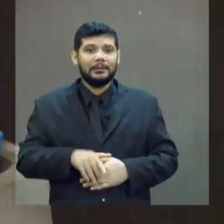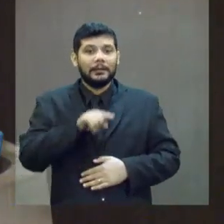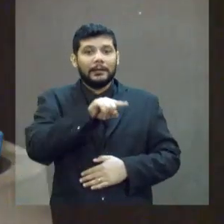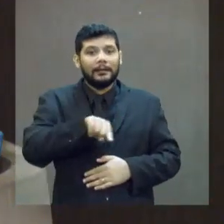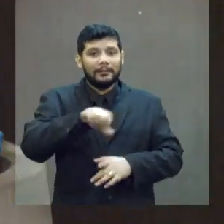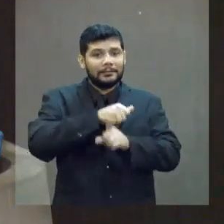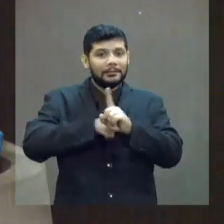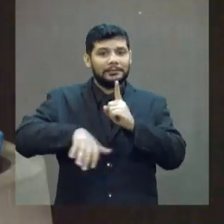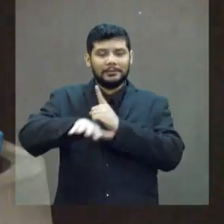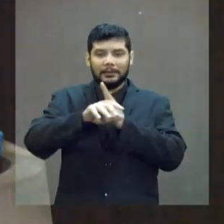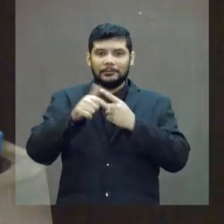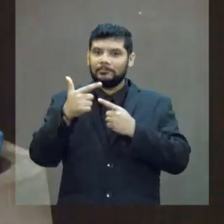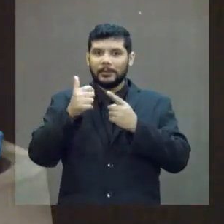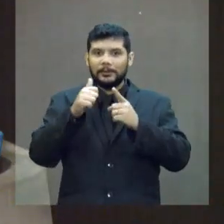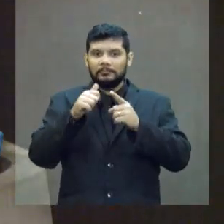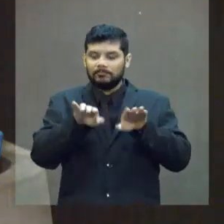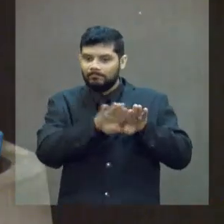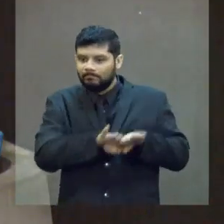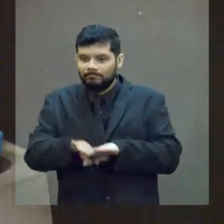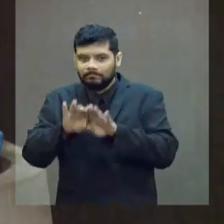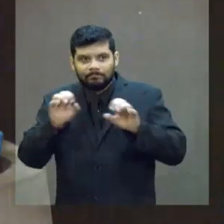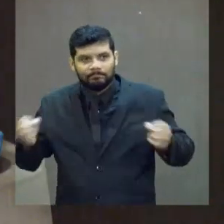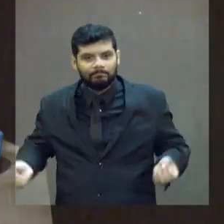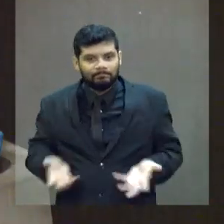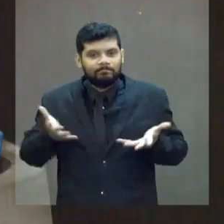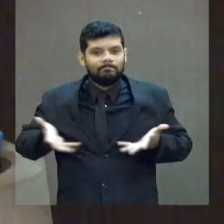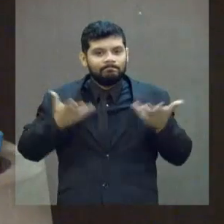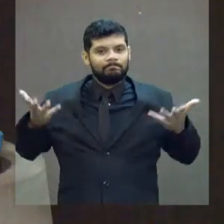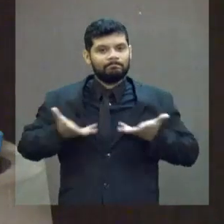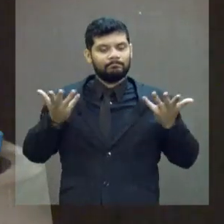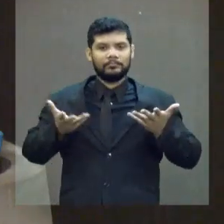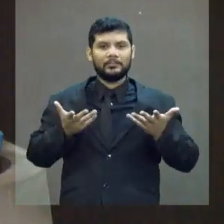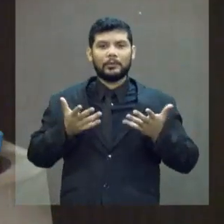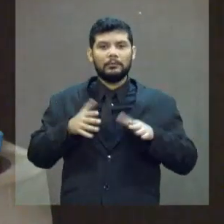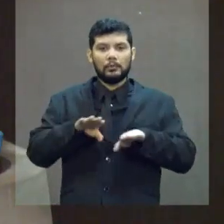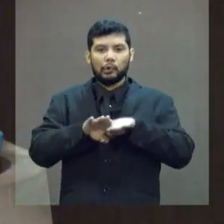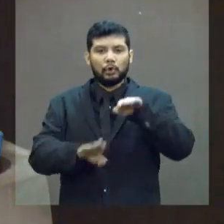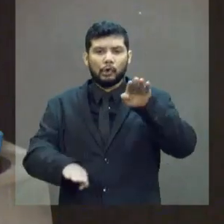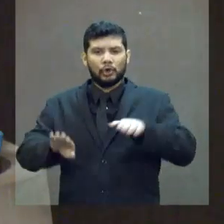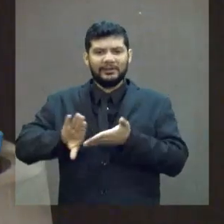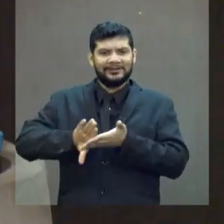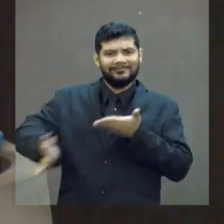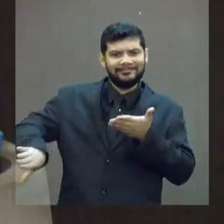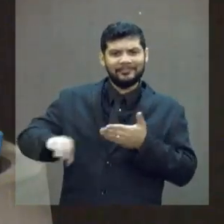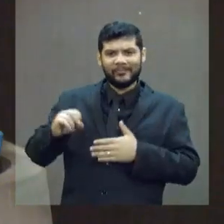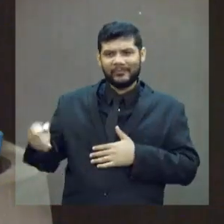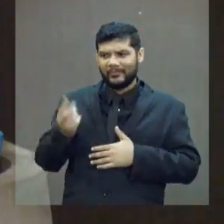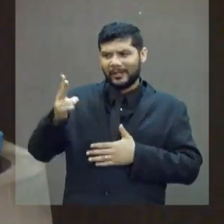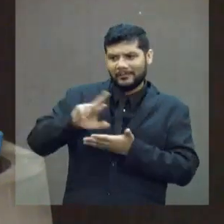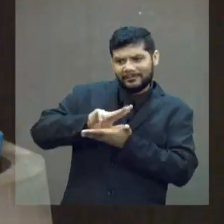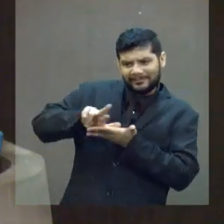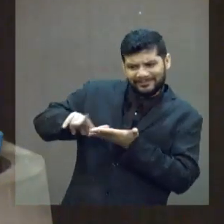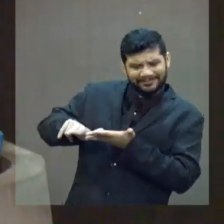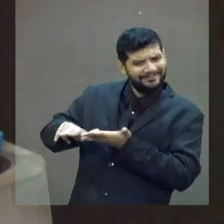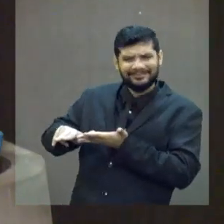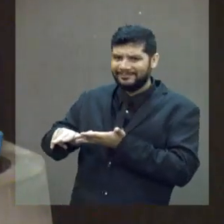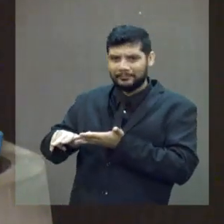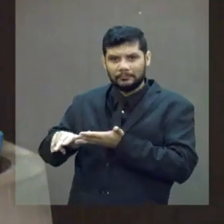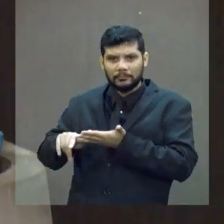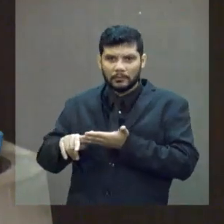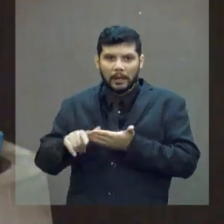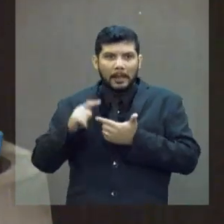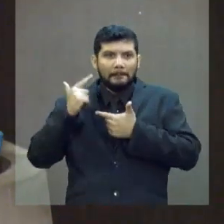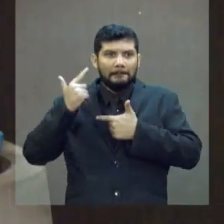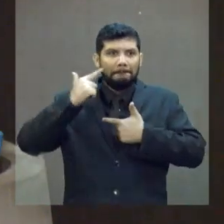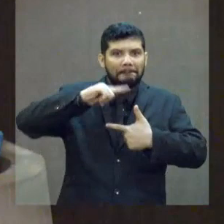pessoas, desvaloriza a universalidade humana, não valoriza a diversidade, escolhe determinados tipos de padrão